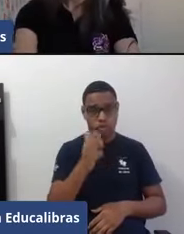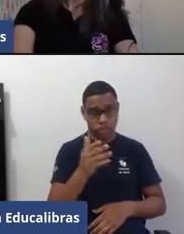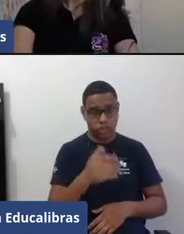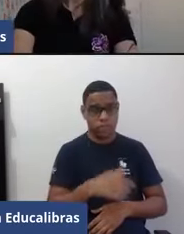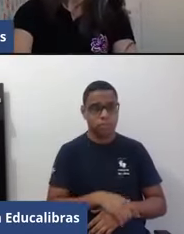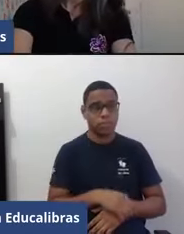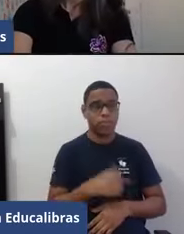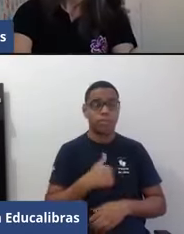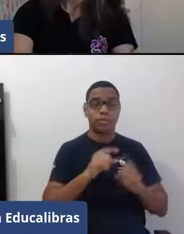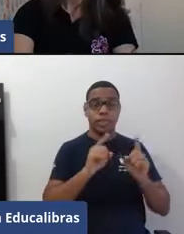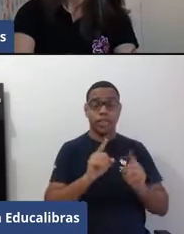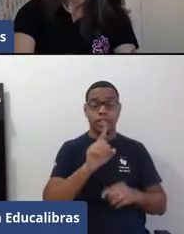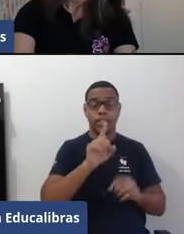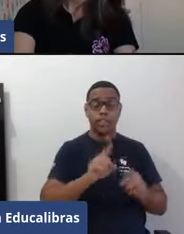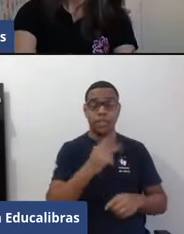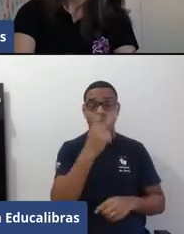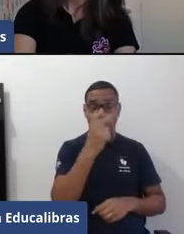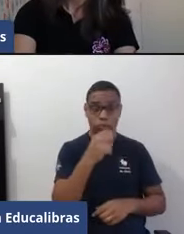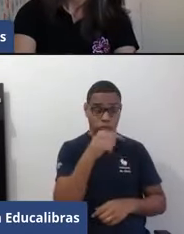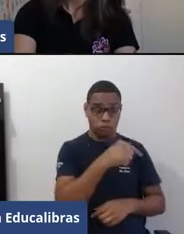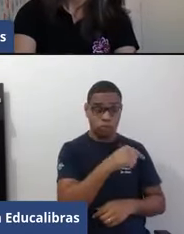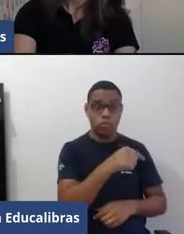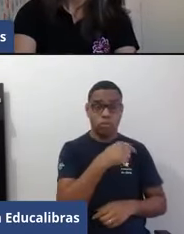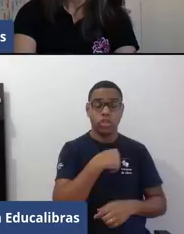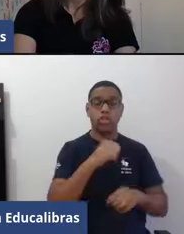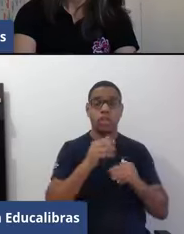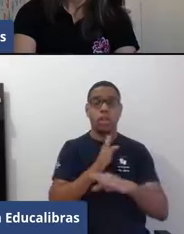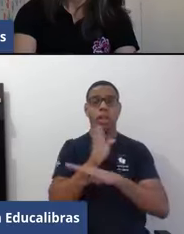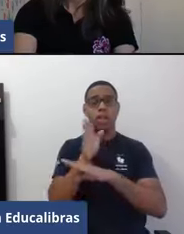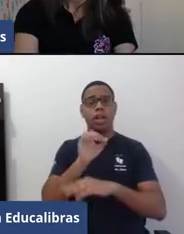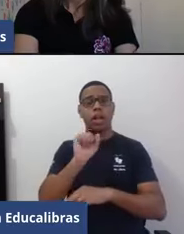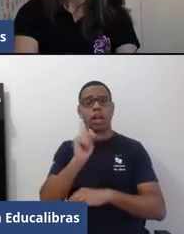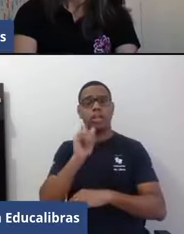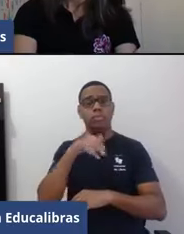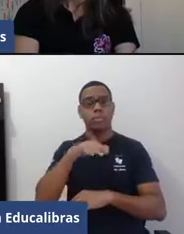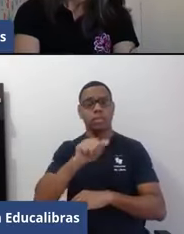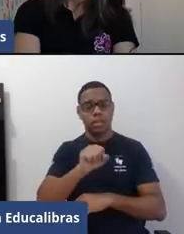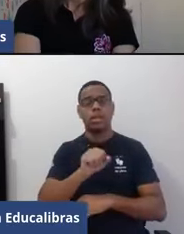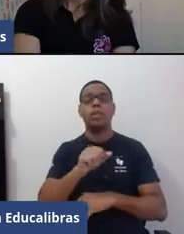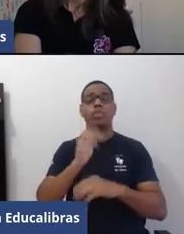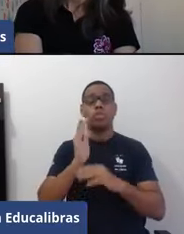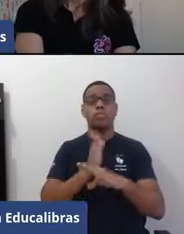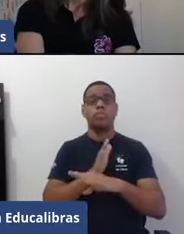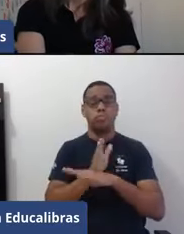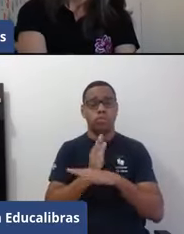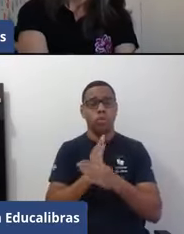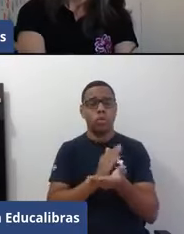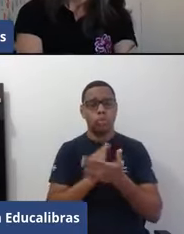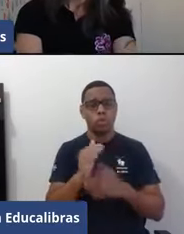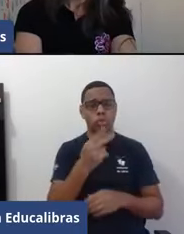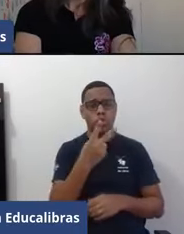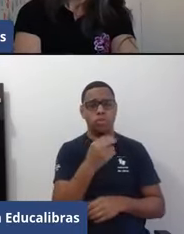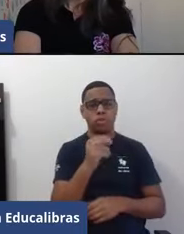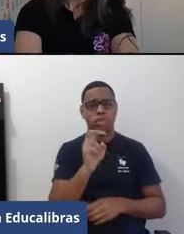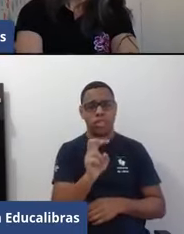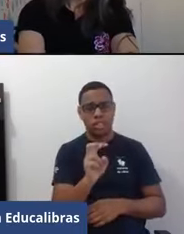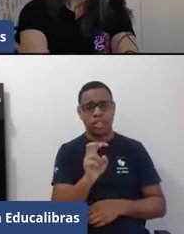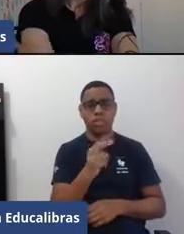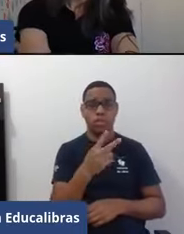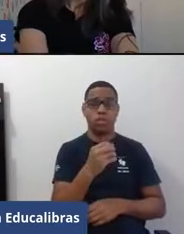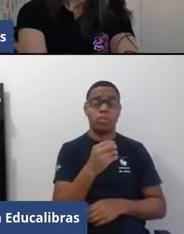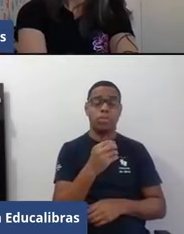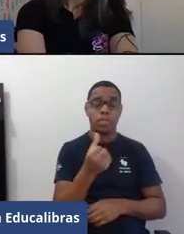pela deficiência visual. Fiquei muito tempo na RIMSA com a Larissa. Então, quando começou a inclusão em 2006 para que começou a